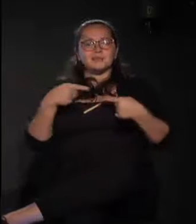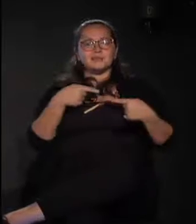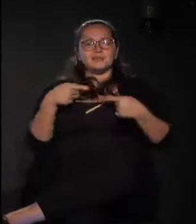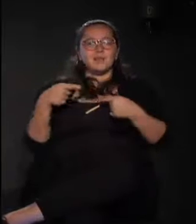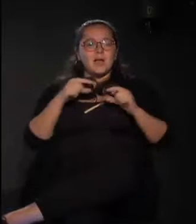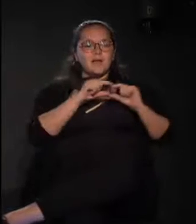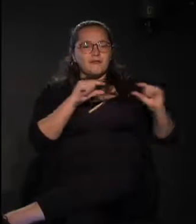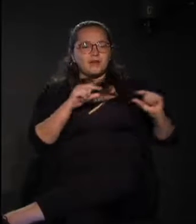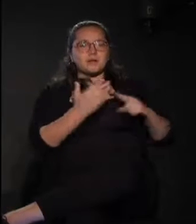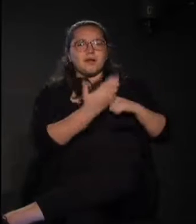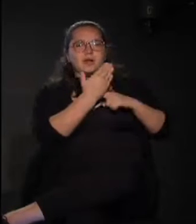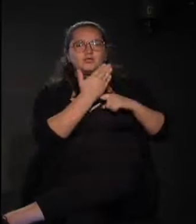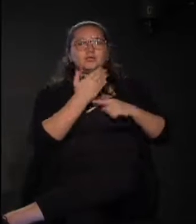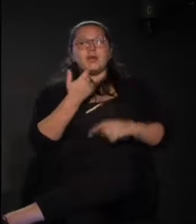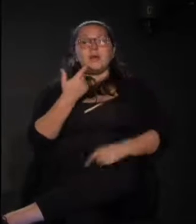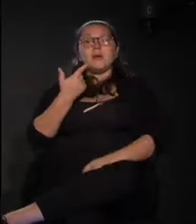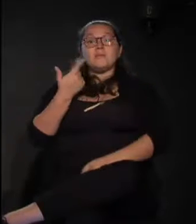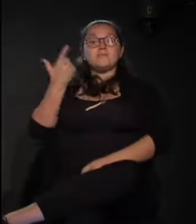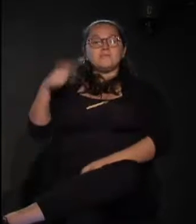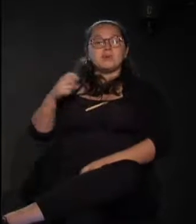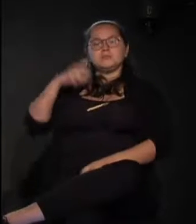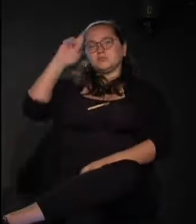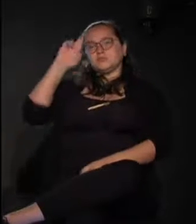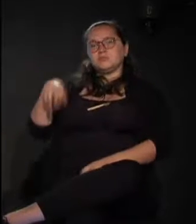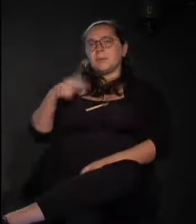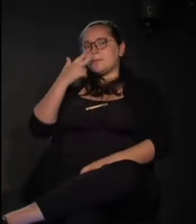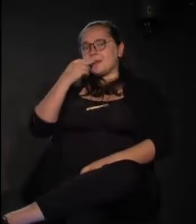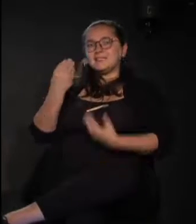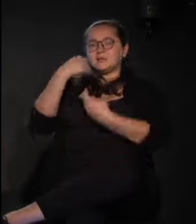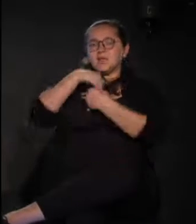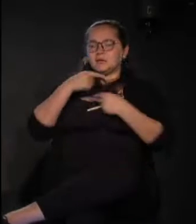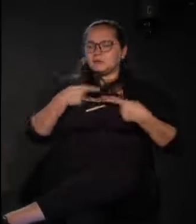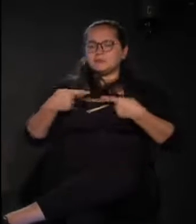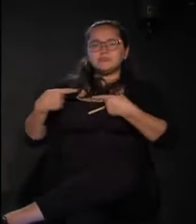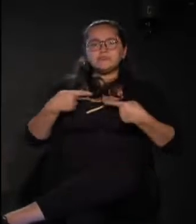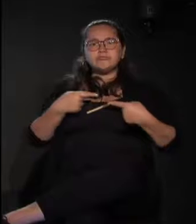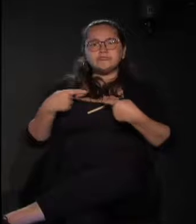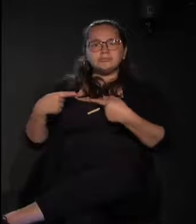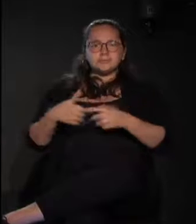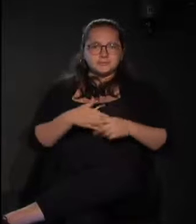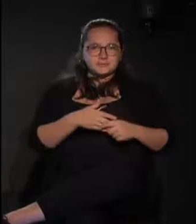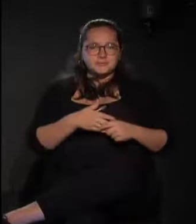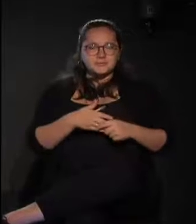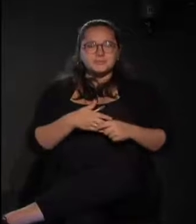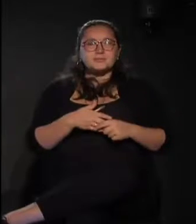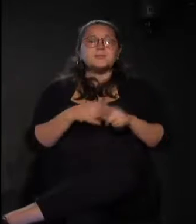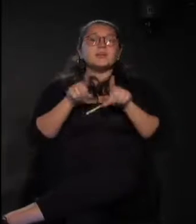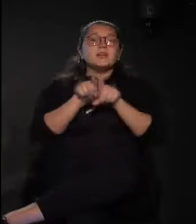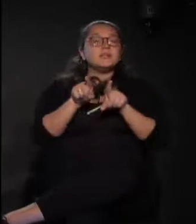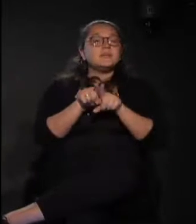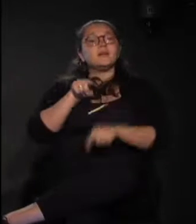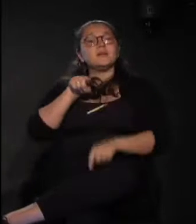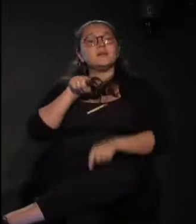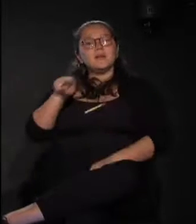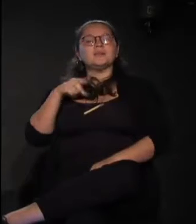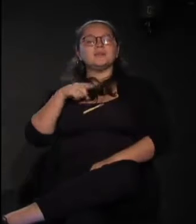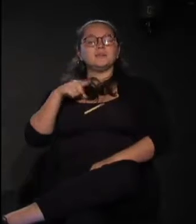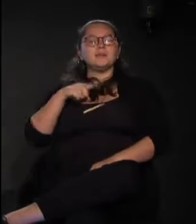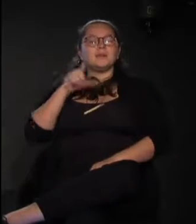que também encerra se em que um labirinto é porque eu também é um ex piso e espinhos está portanto é um seguido de